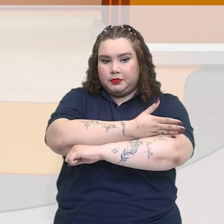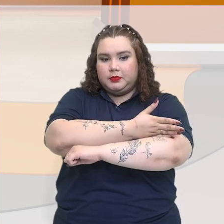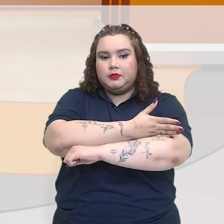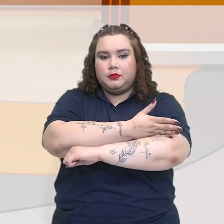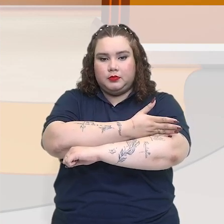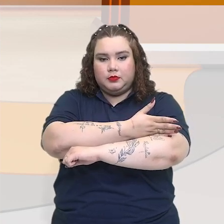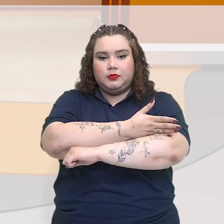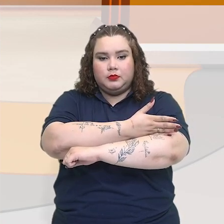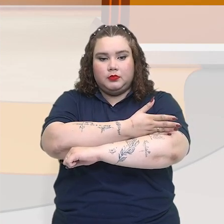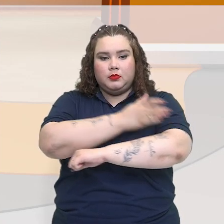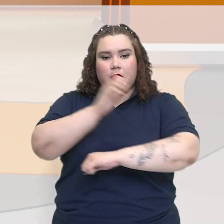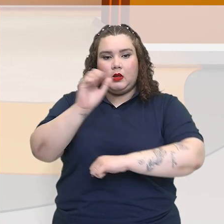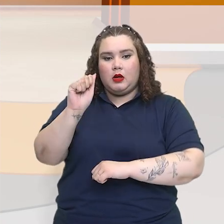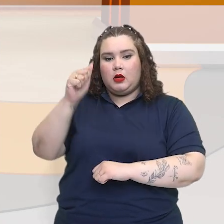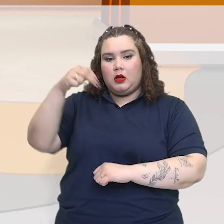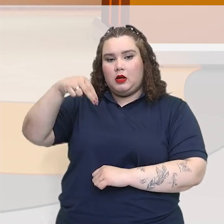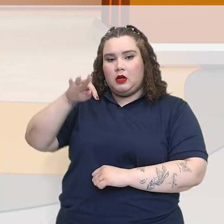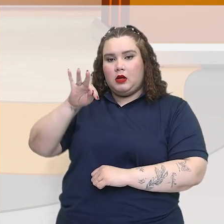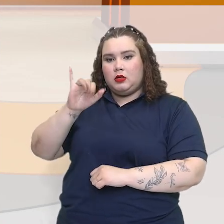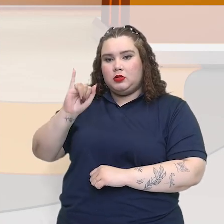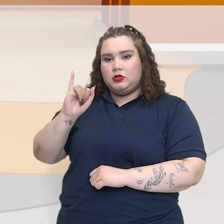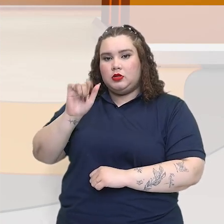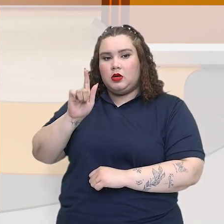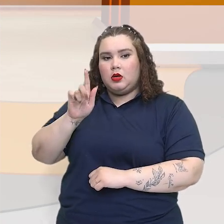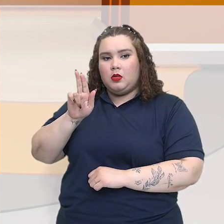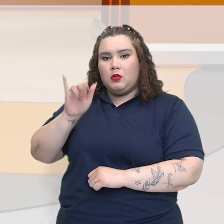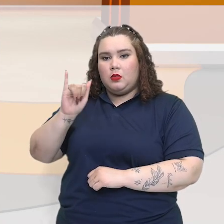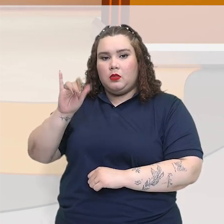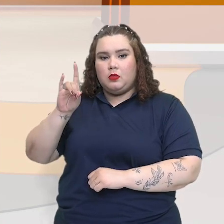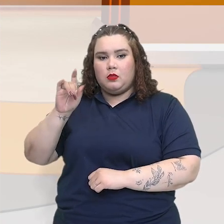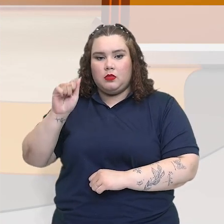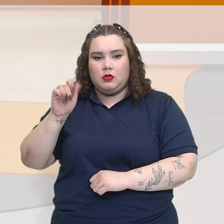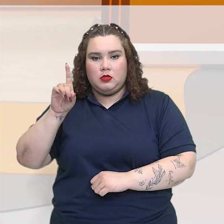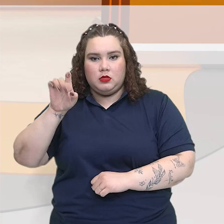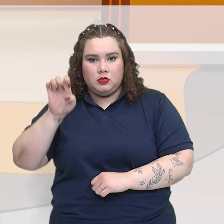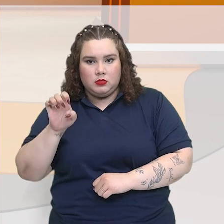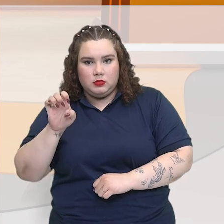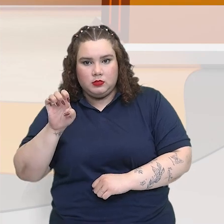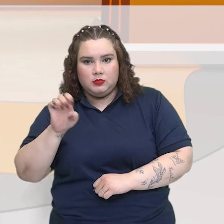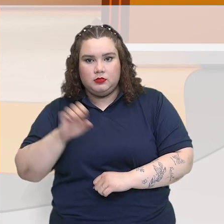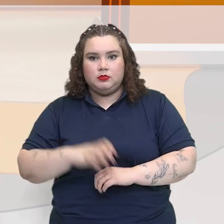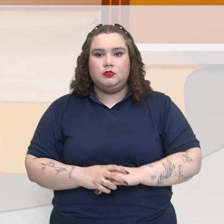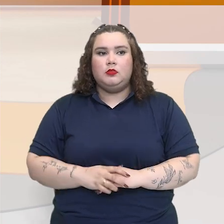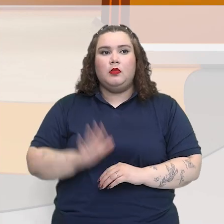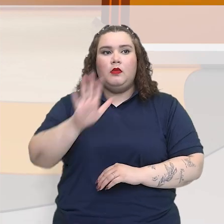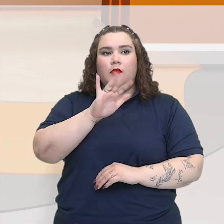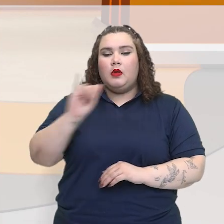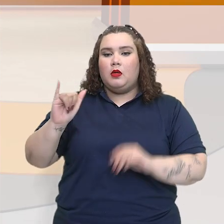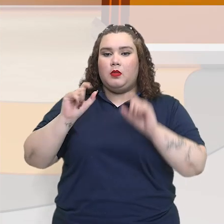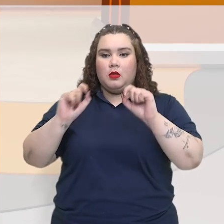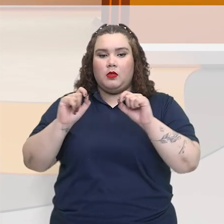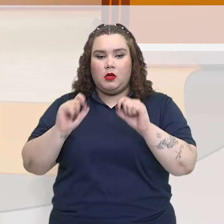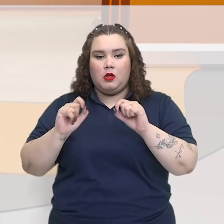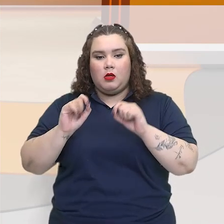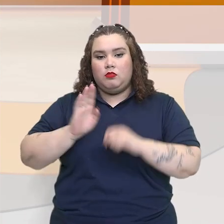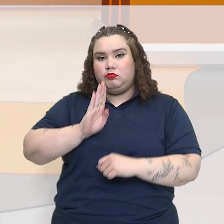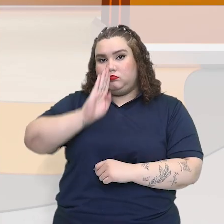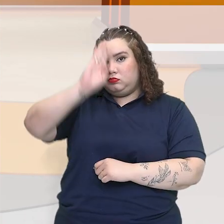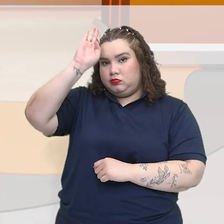ou Antiguidade, que vai até a queda do Império